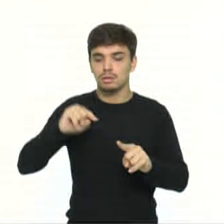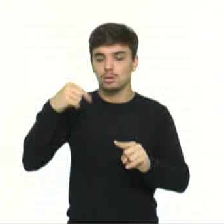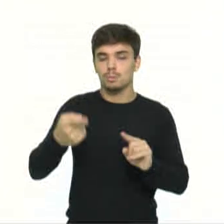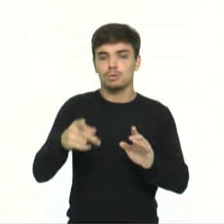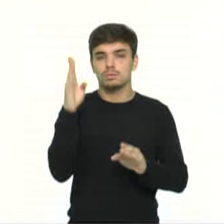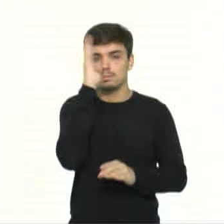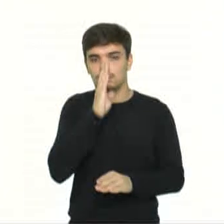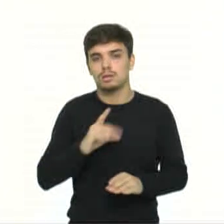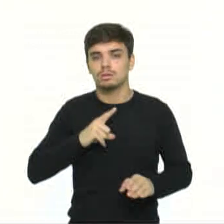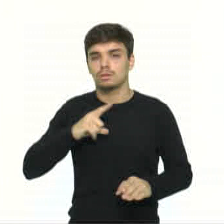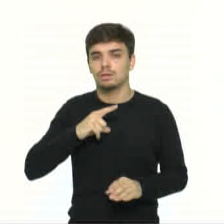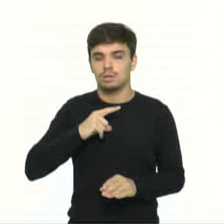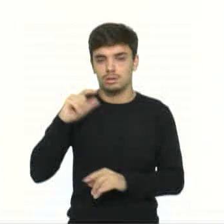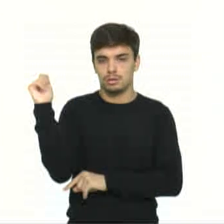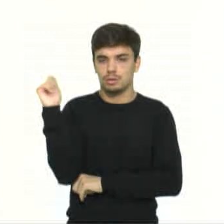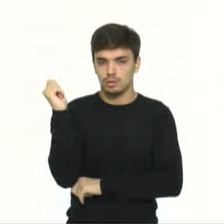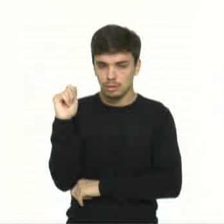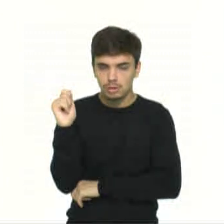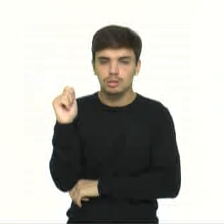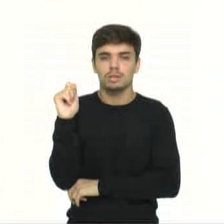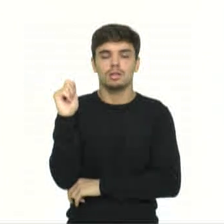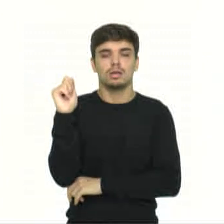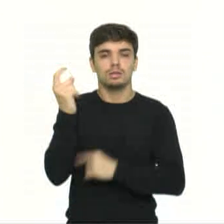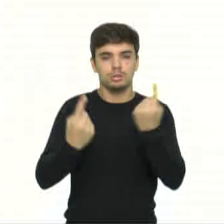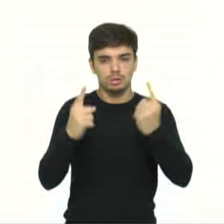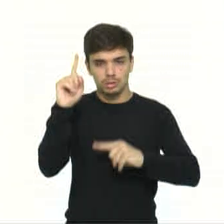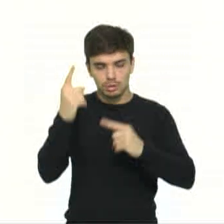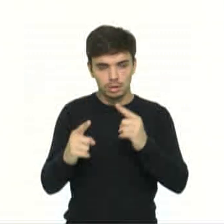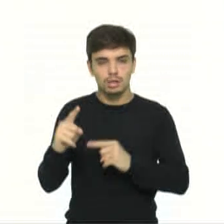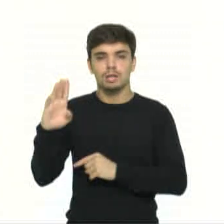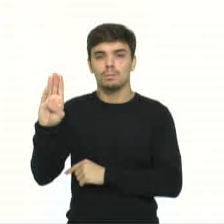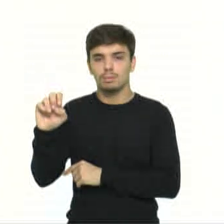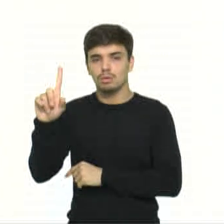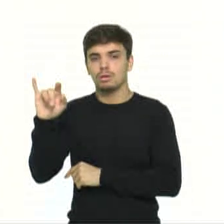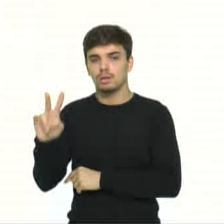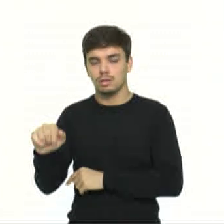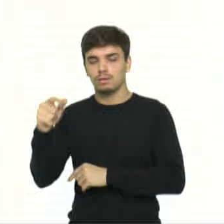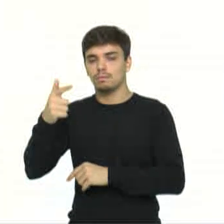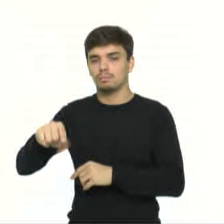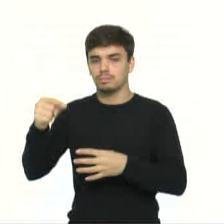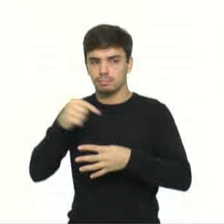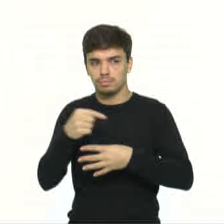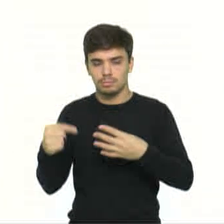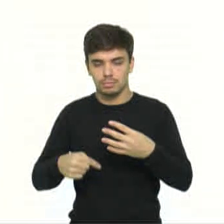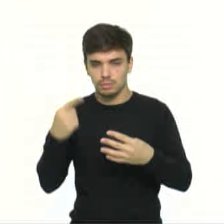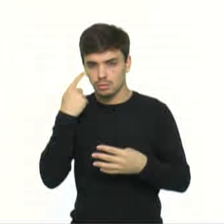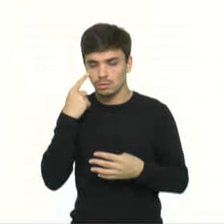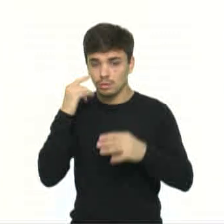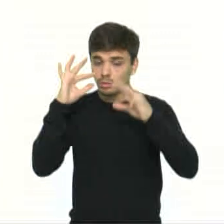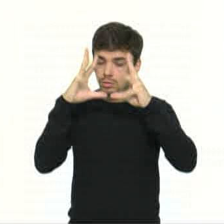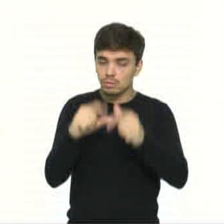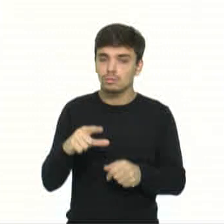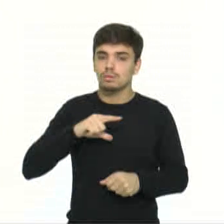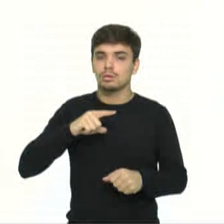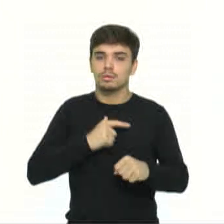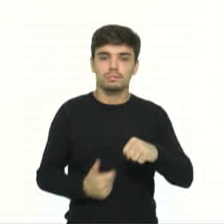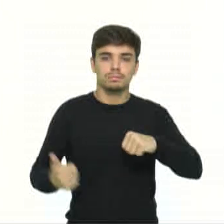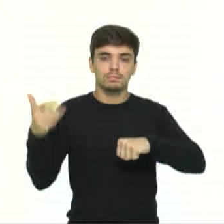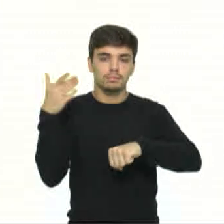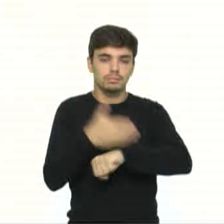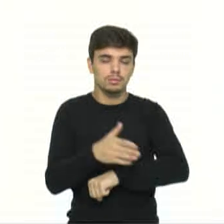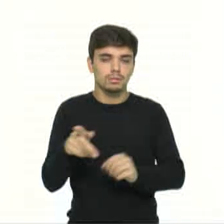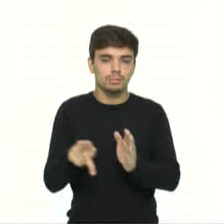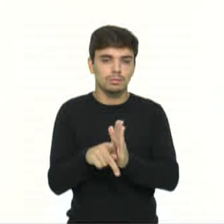vez da Argentina, Bolívia, Uruguai e Chile, Argentina novamente em 76. Em todos os casos, se instalaram